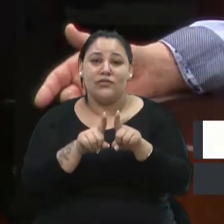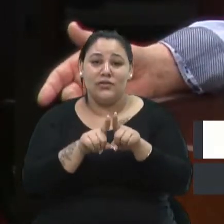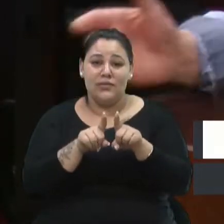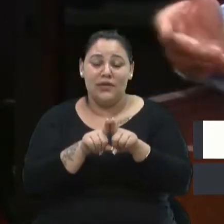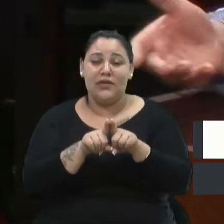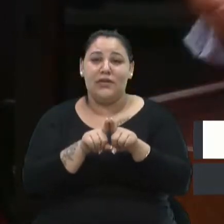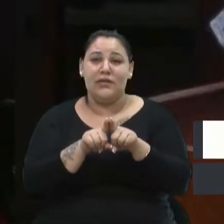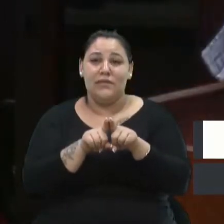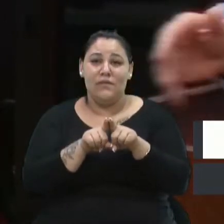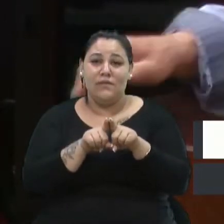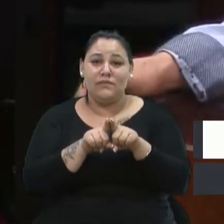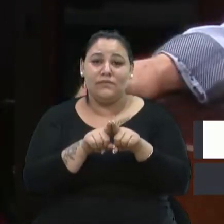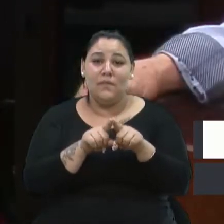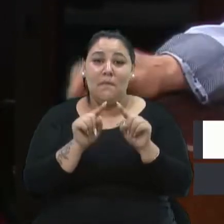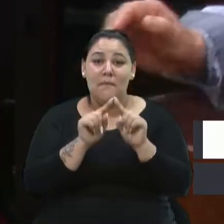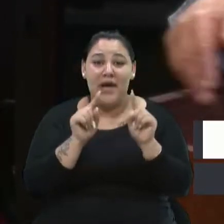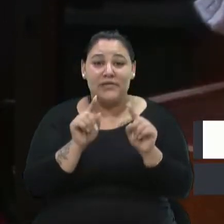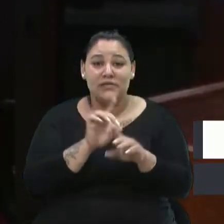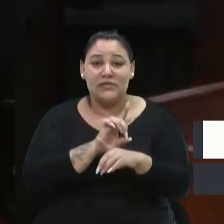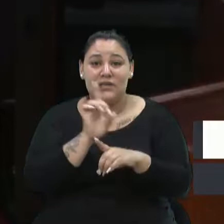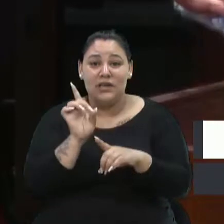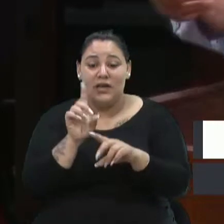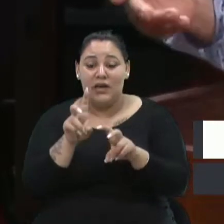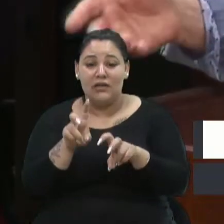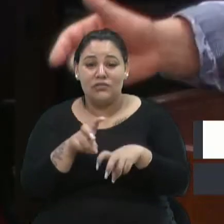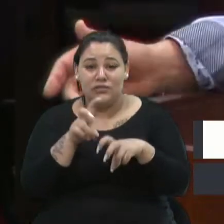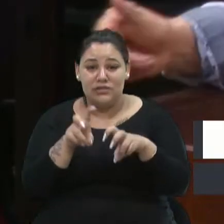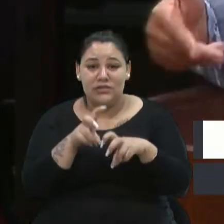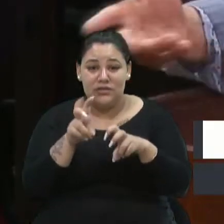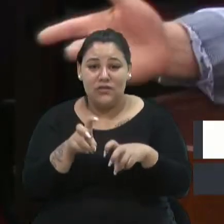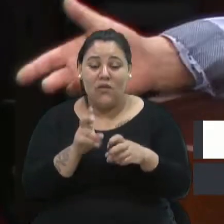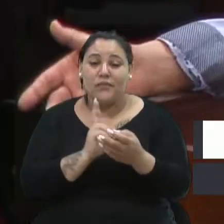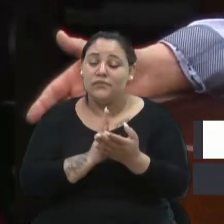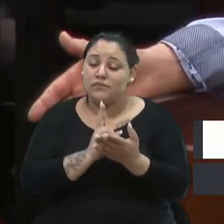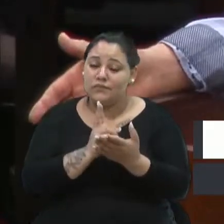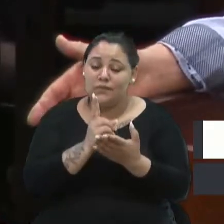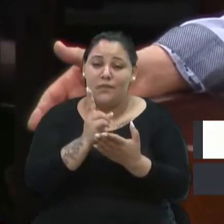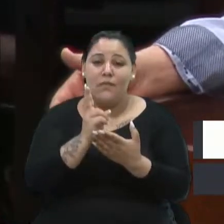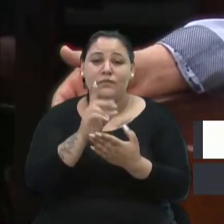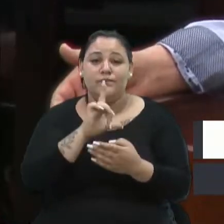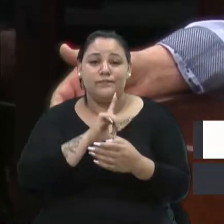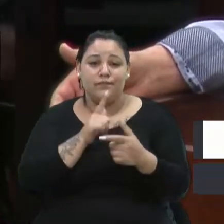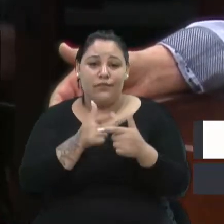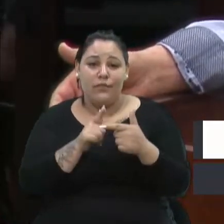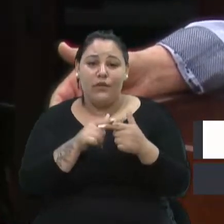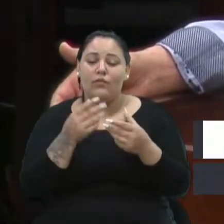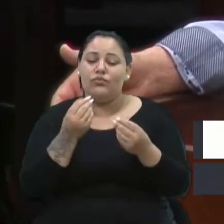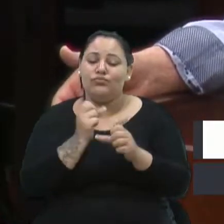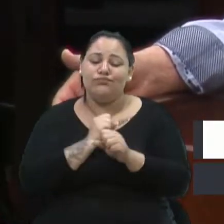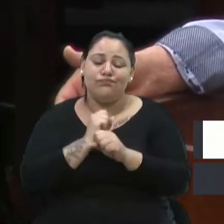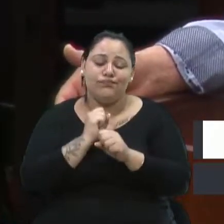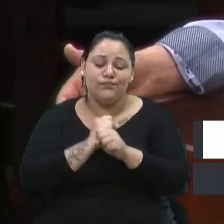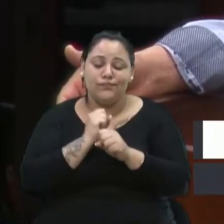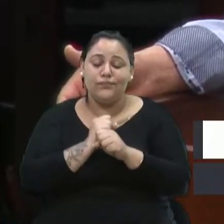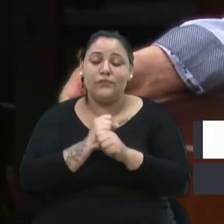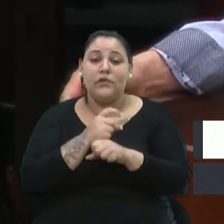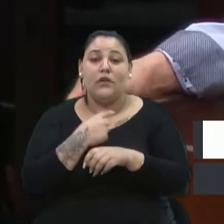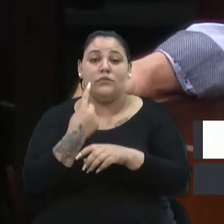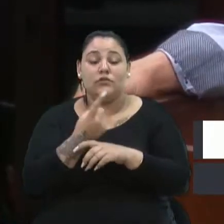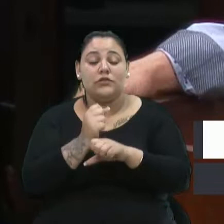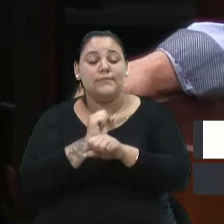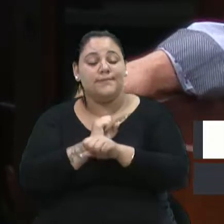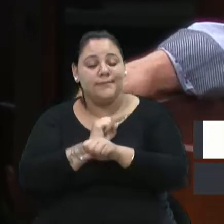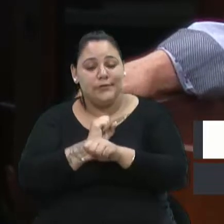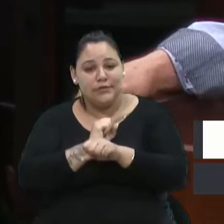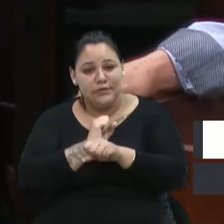gargalos, mas lá no interior não se continuou isso há muitos anos. Então, a gente espera que com a vinda